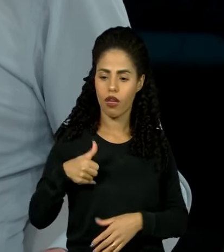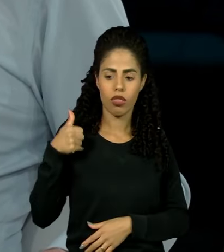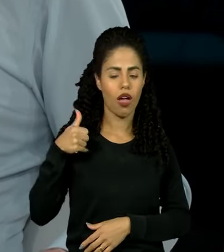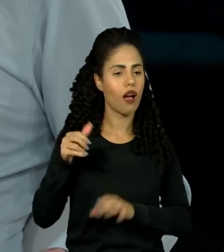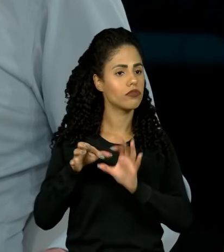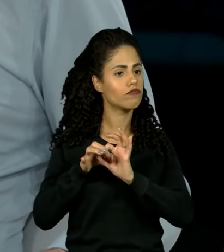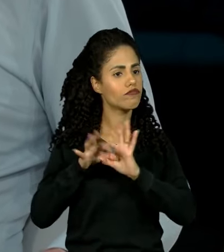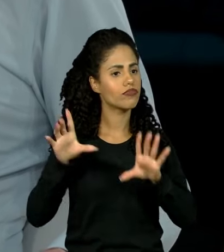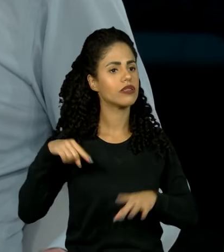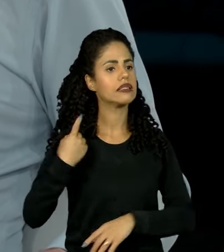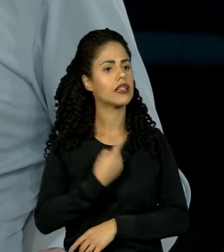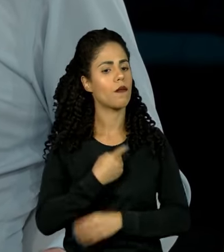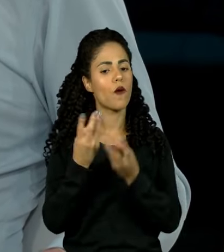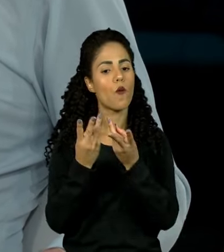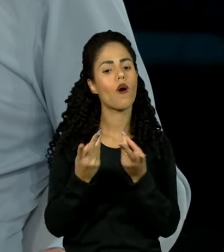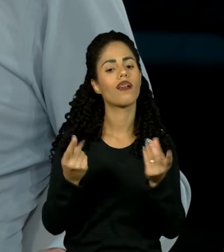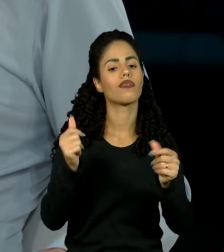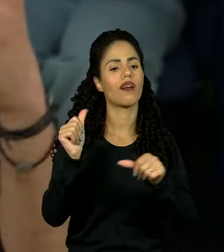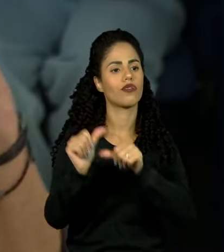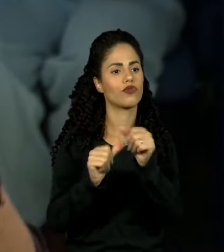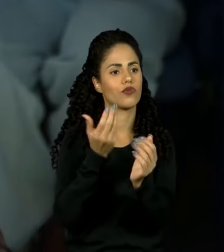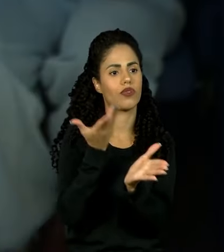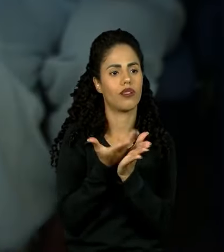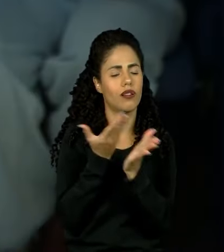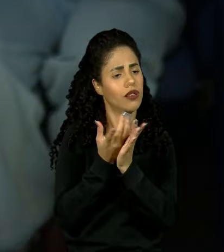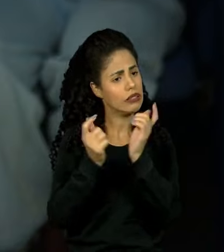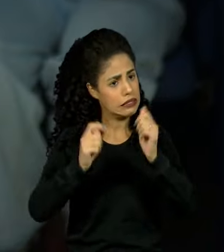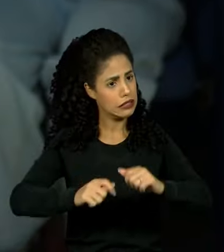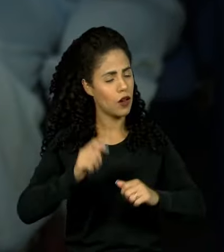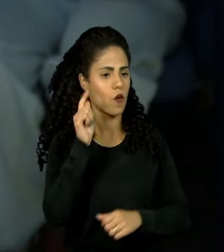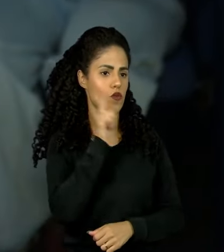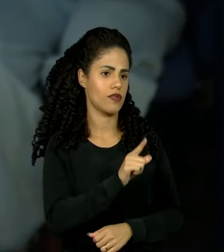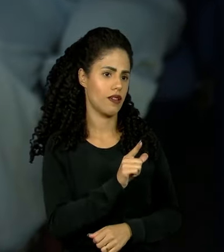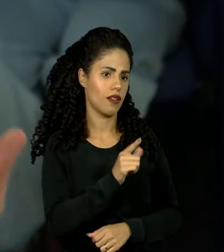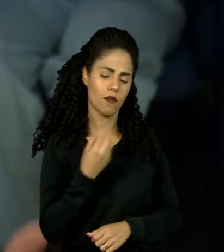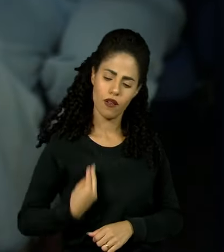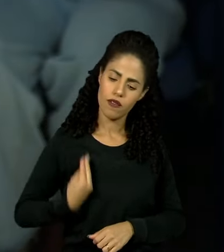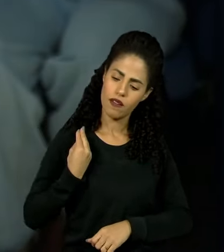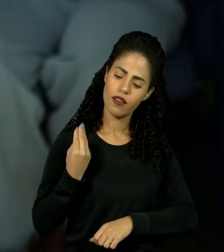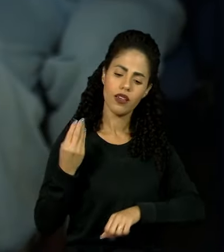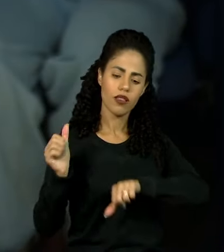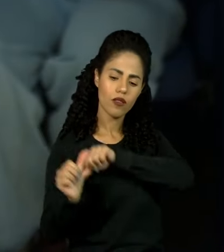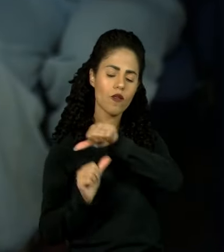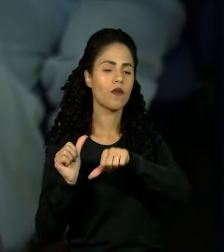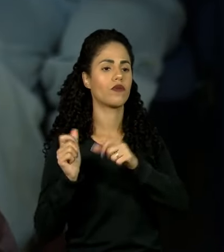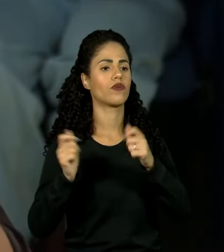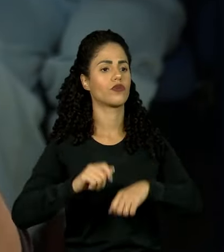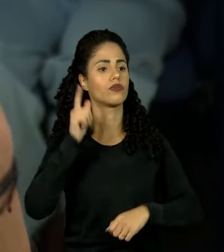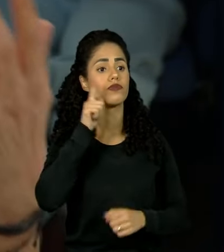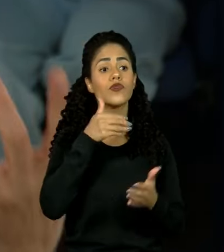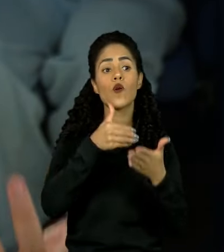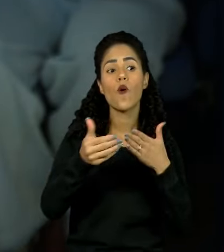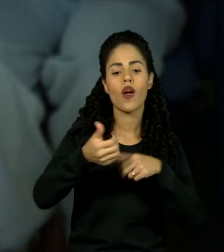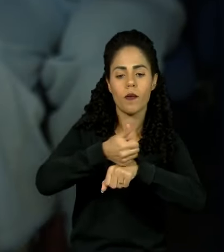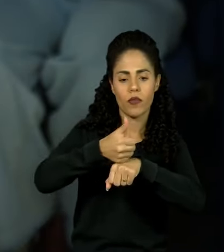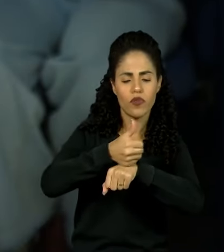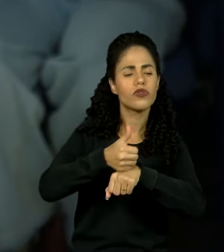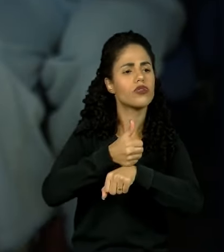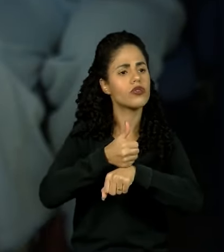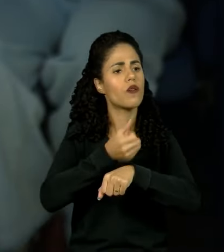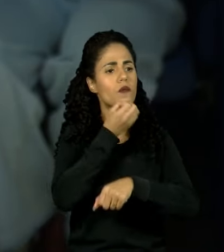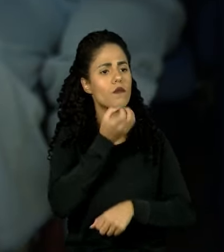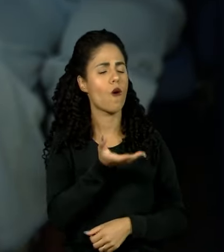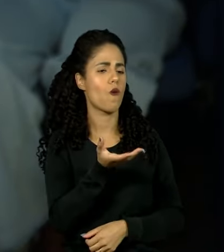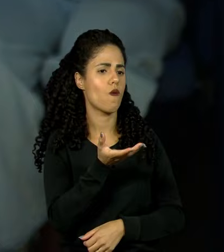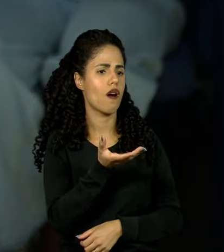buscar uma melhoria de vida uma mudança uma construção de uma nova história que todas as profissões são dignas qualquer profissão que você venha fazer